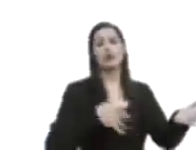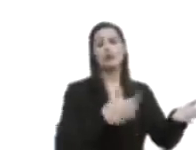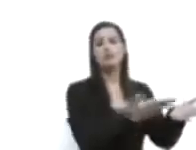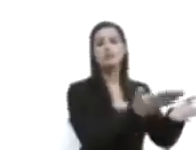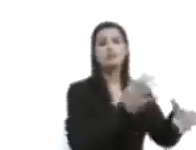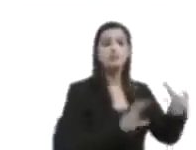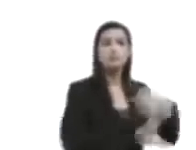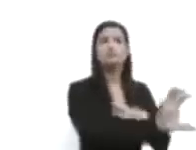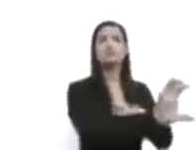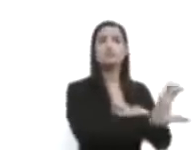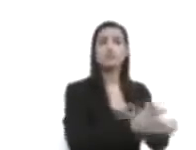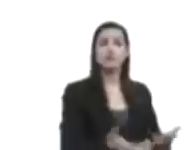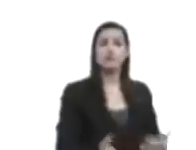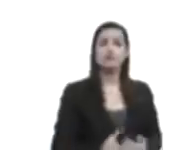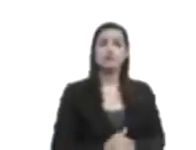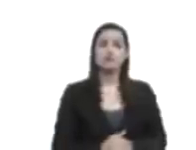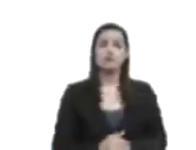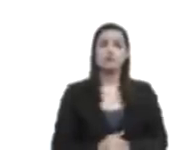Vamos agora para